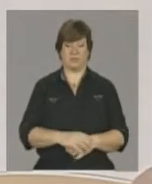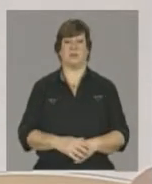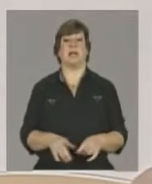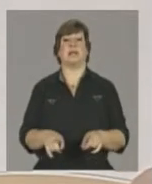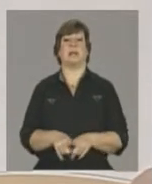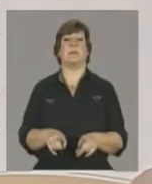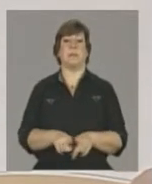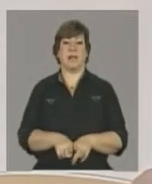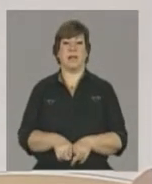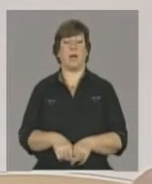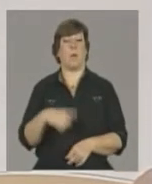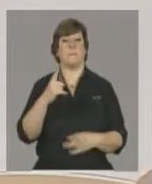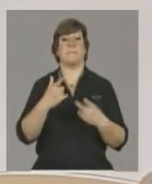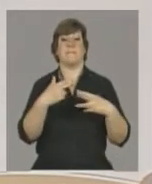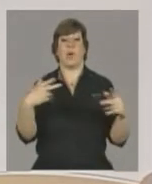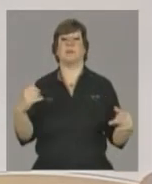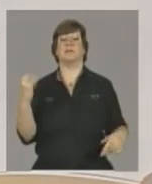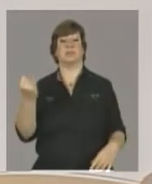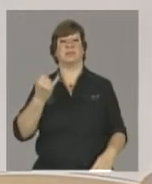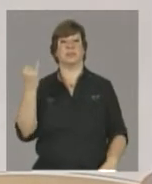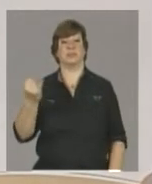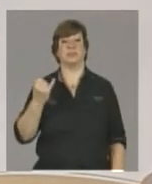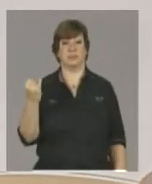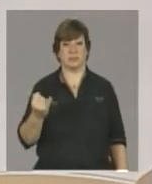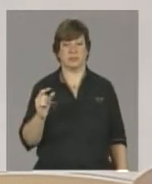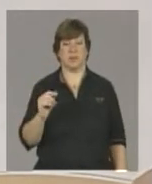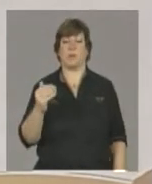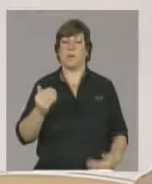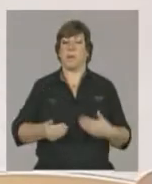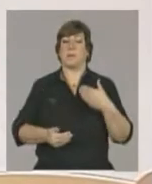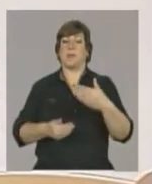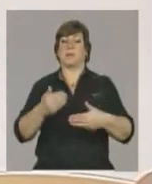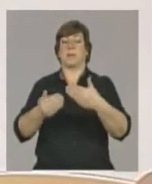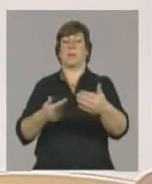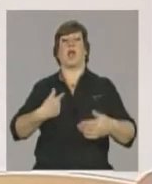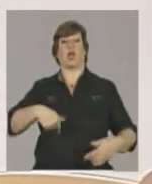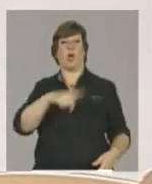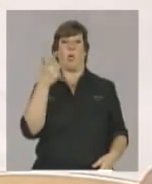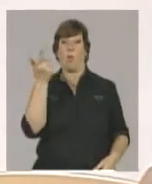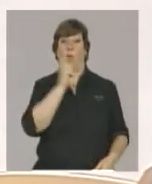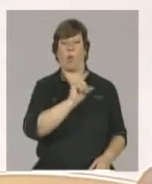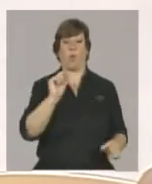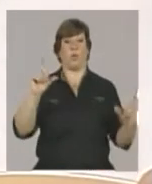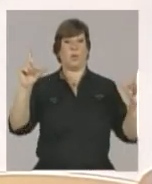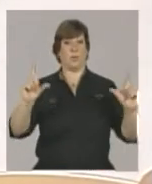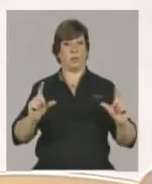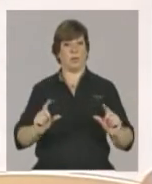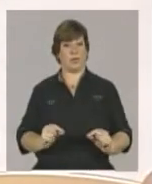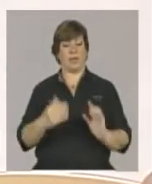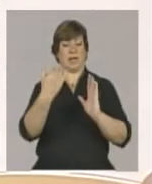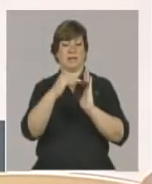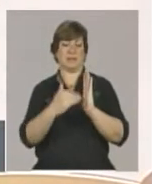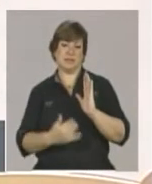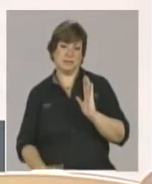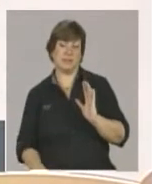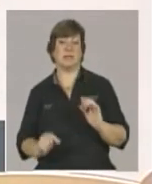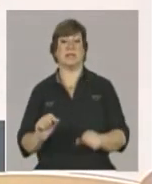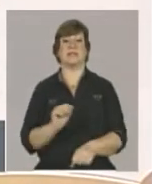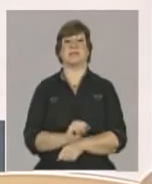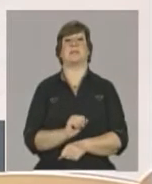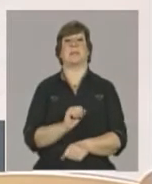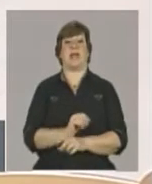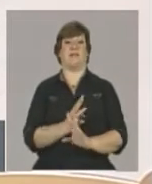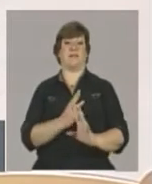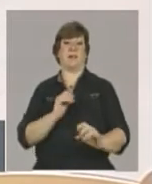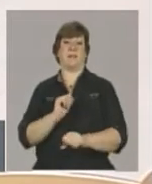E também um fato importante é que progressivamente nós estamos conseguindo reduzir a lista de espera. Né? Aí